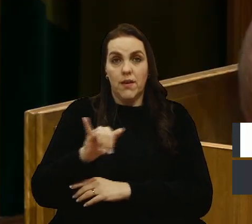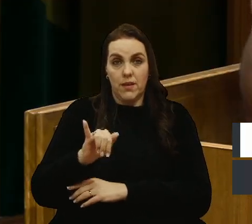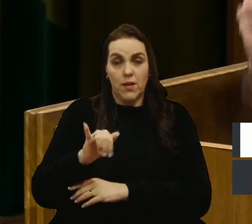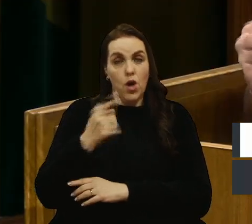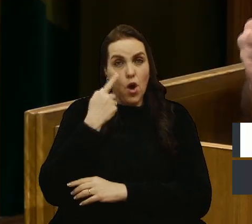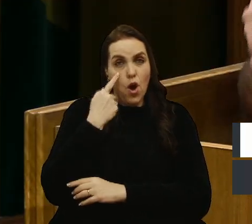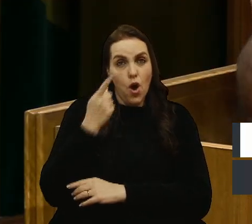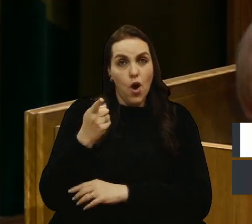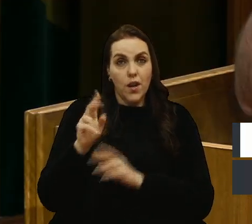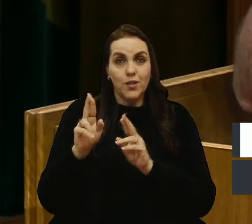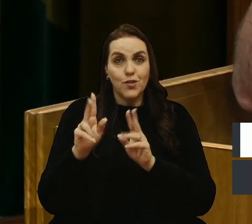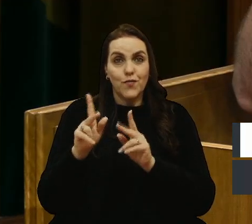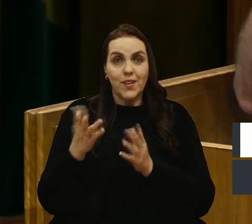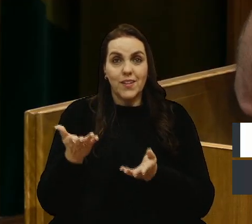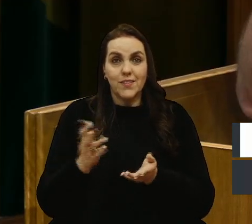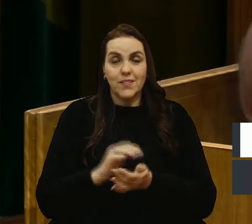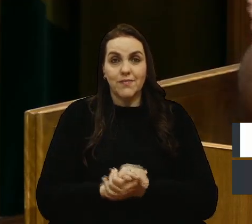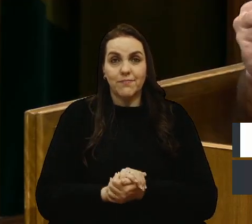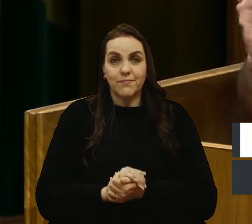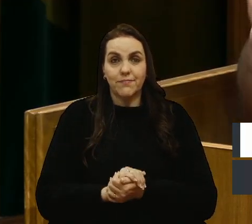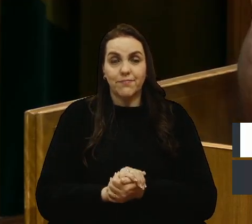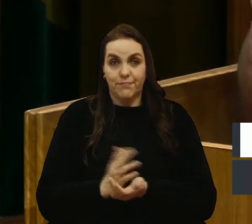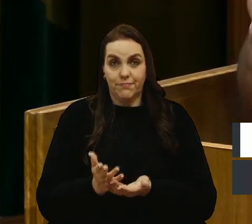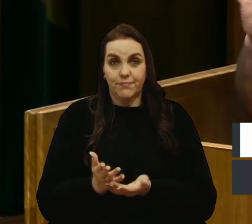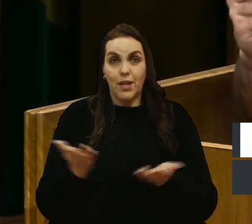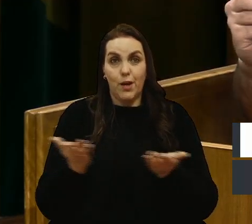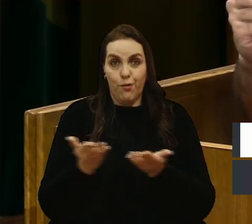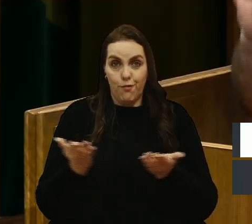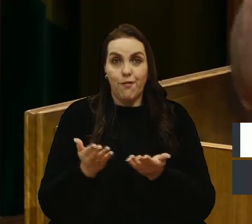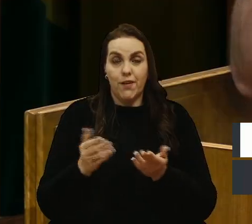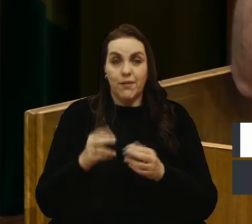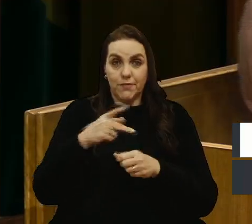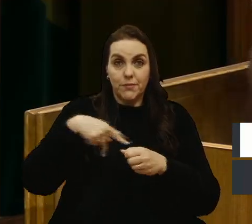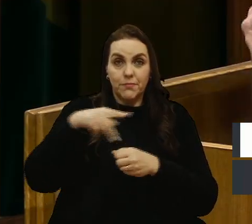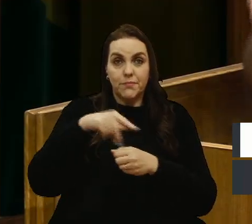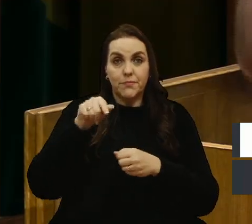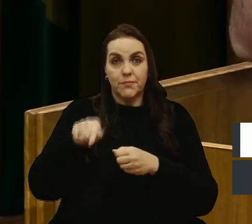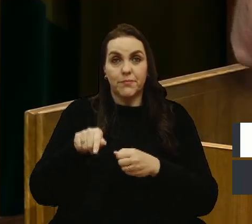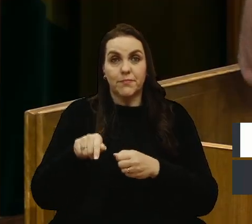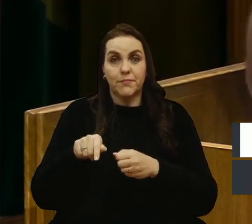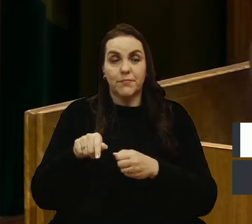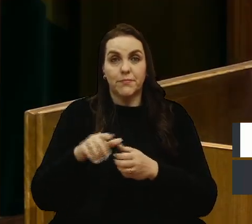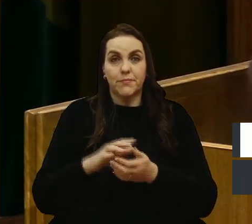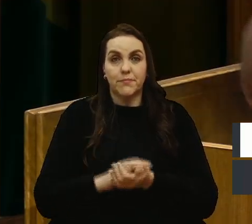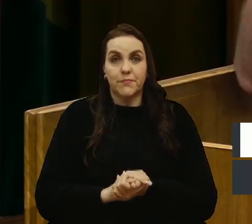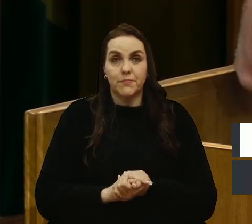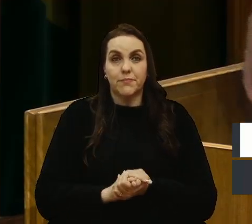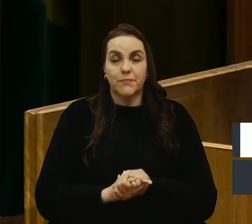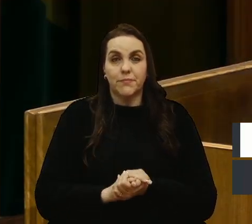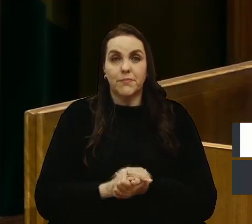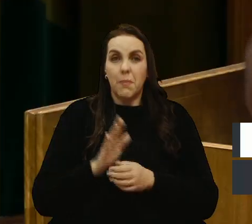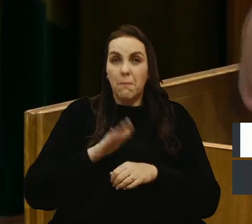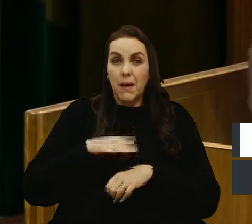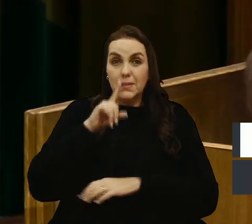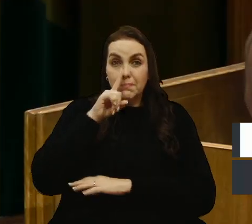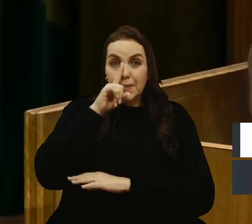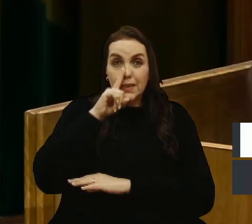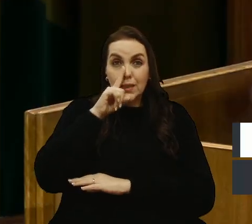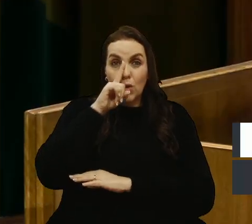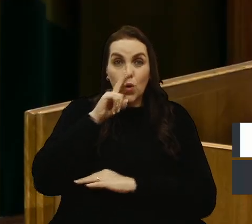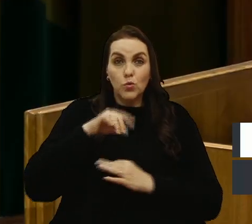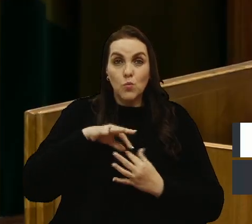Olha a diferença que se tornou naquele país, um dos países mais perigosos